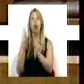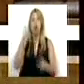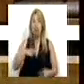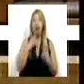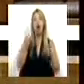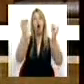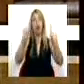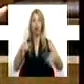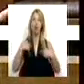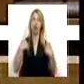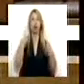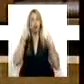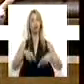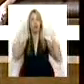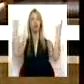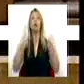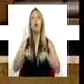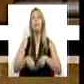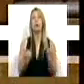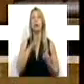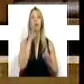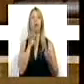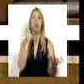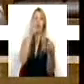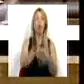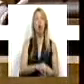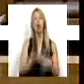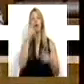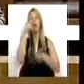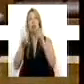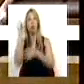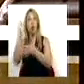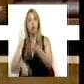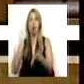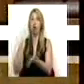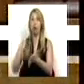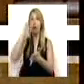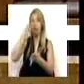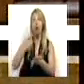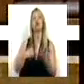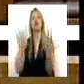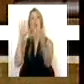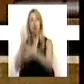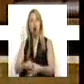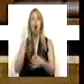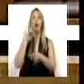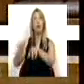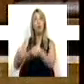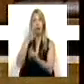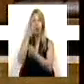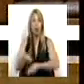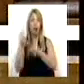das Famílias, o rótulo do Partido dos Contribuintes, o rótulo do Partido da Lavoura. O